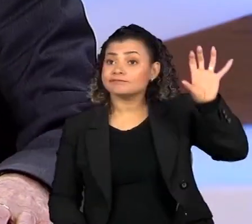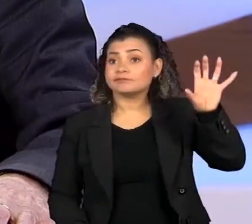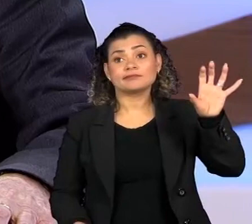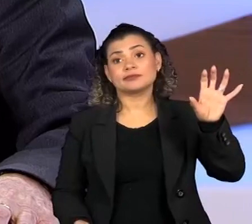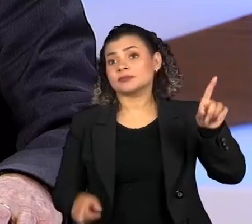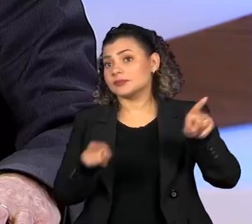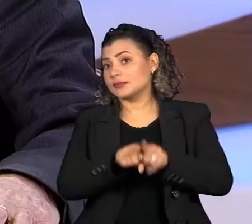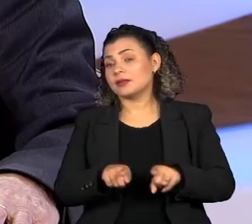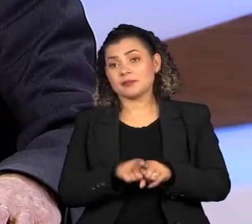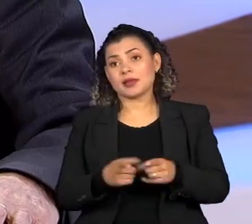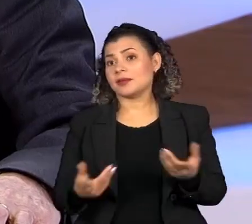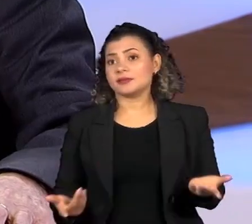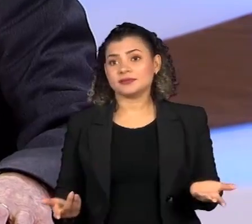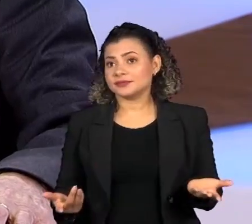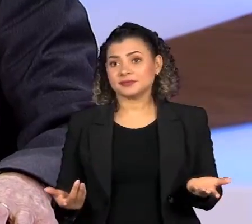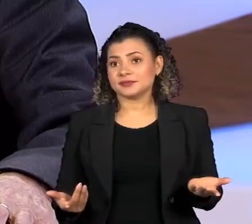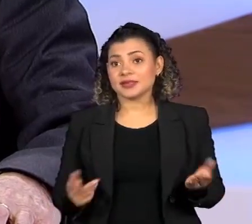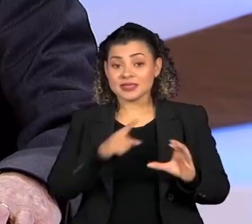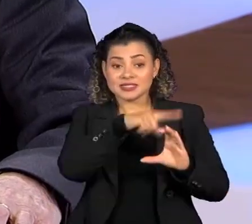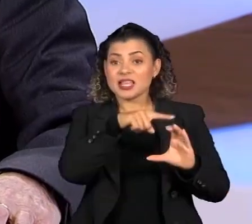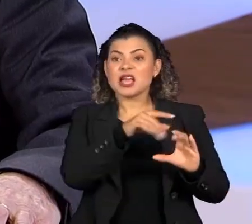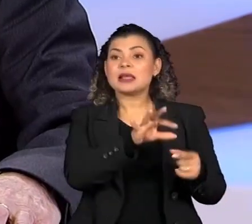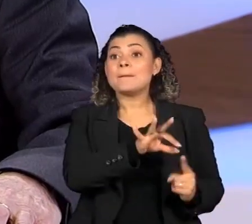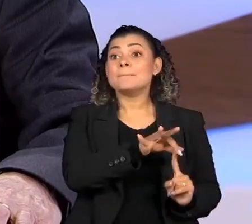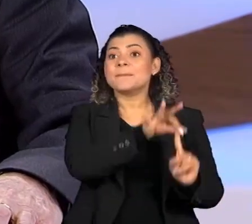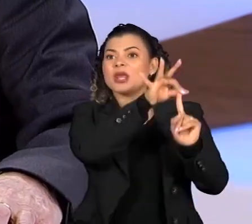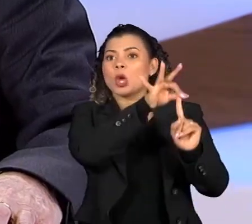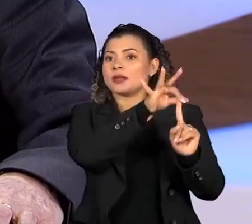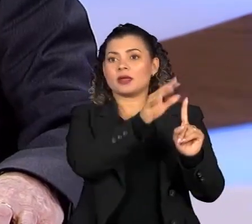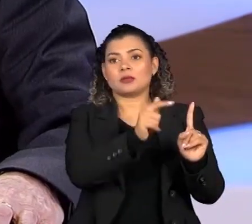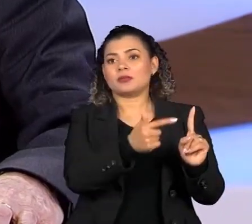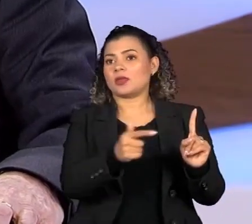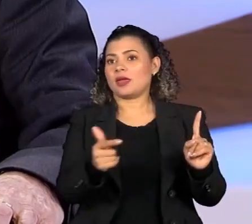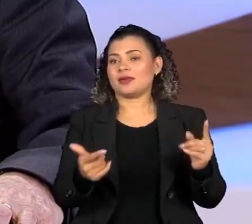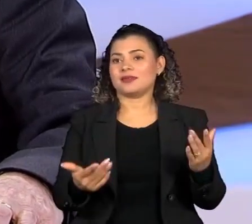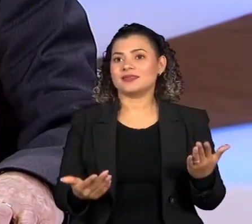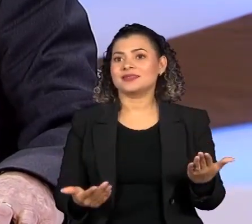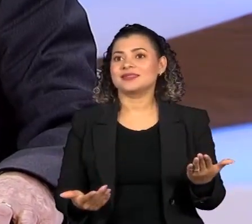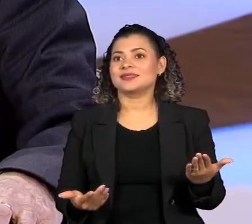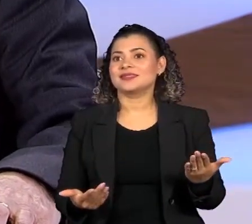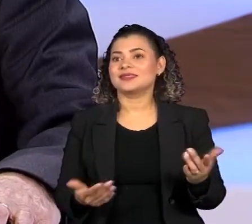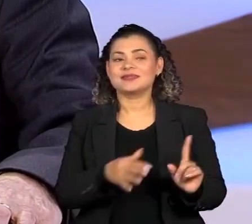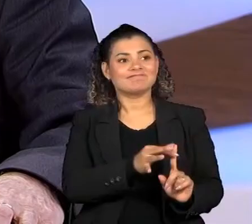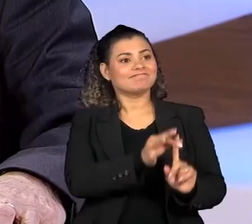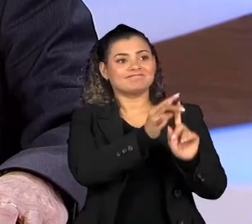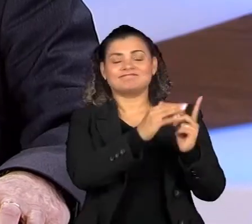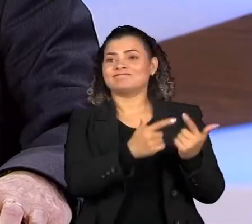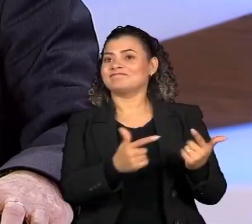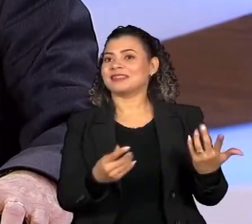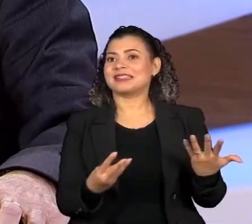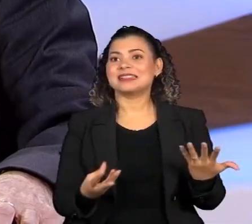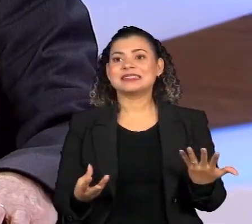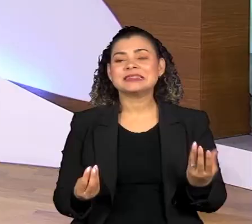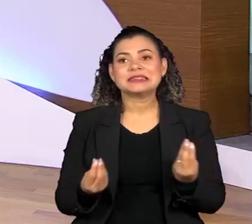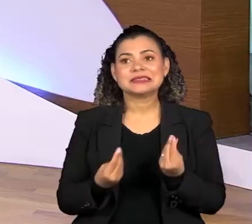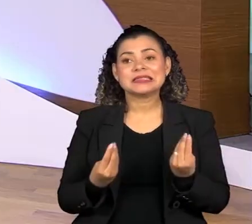não entendem Que ciência é uma prioridade é uma frase muito interessante quando os